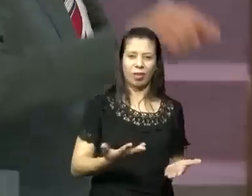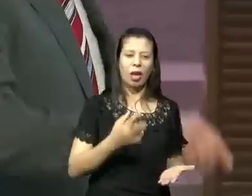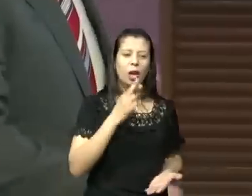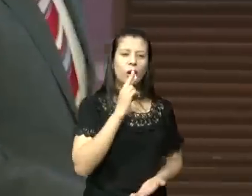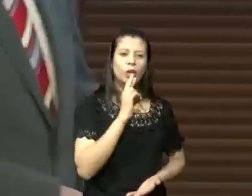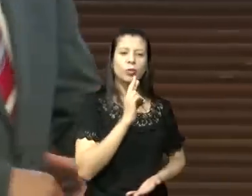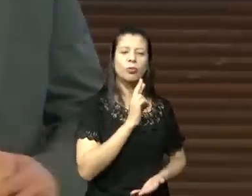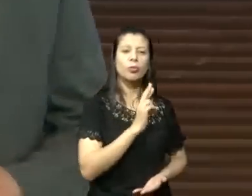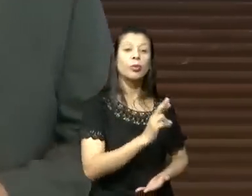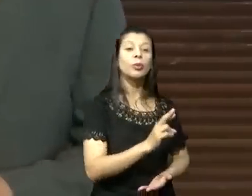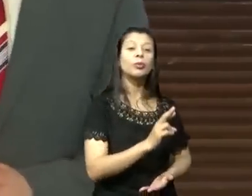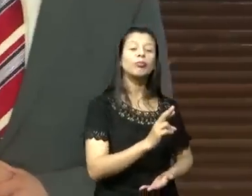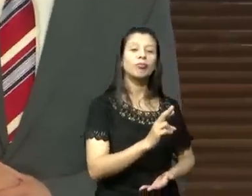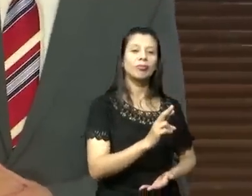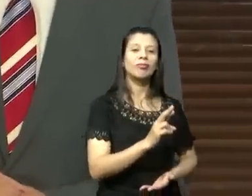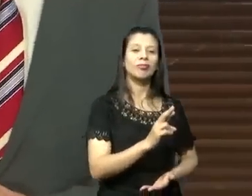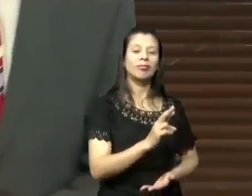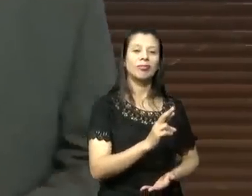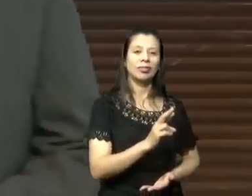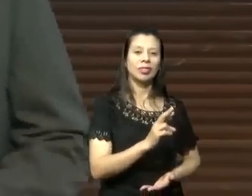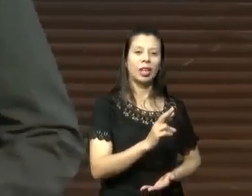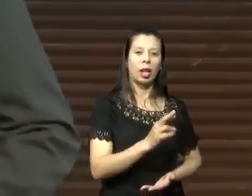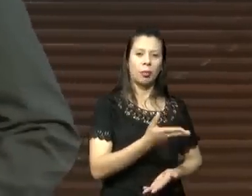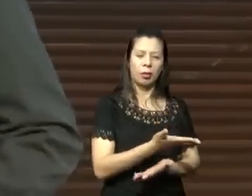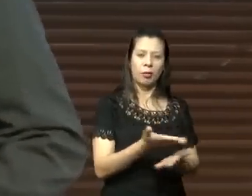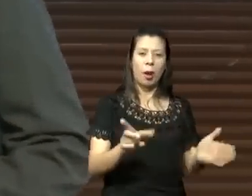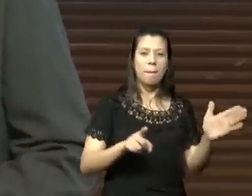Qual foi a maior visão dada mortal